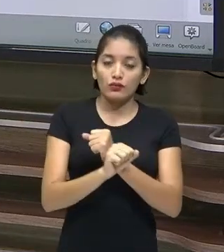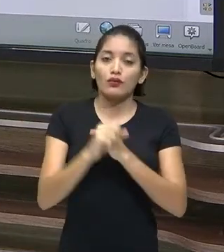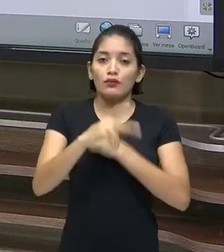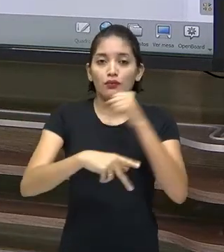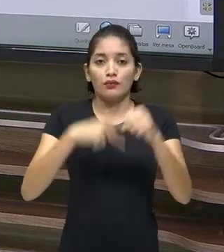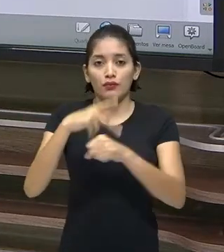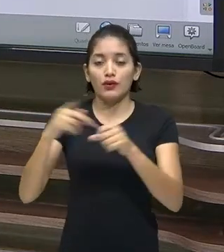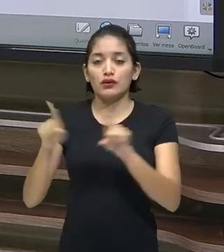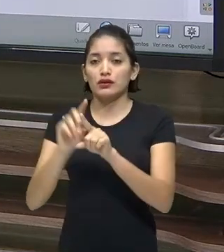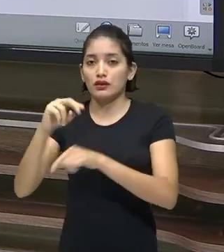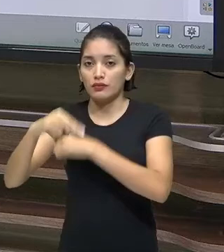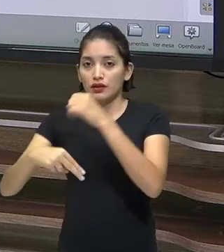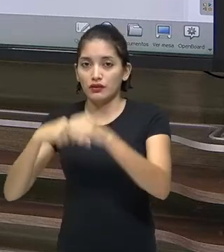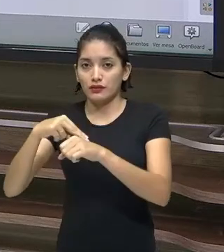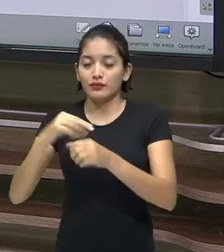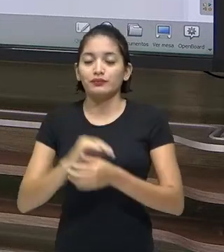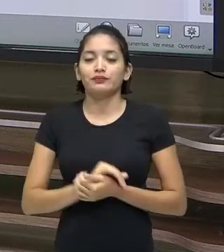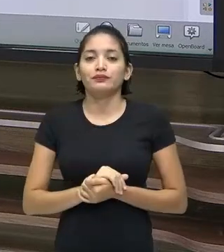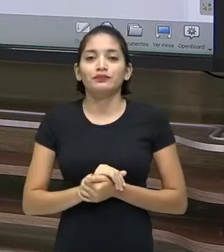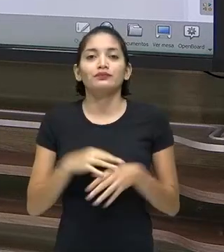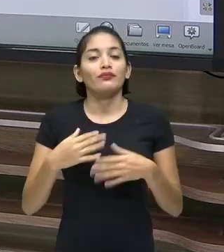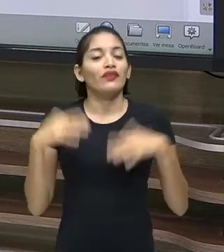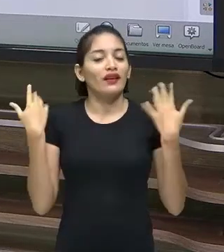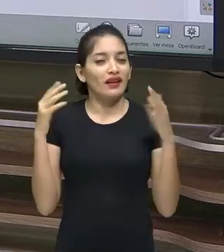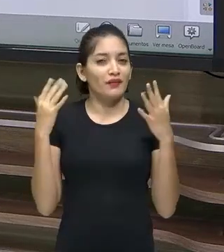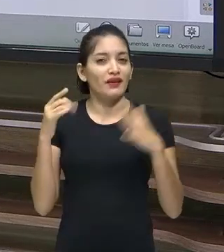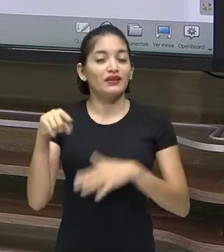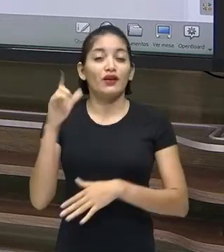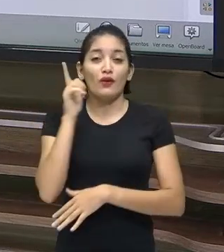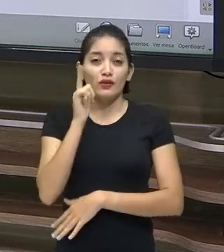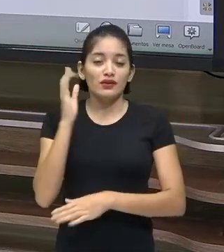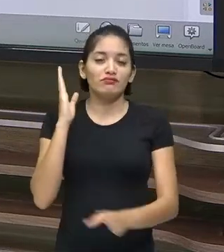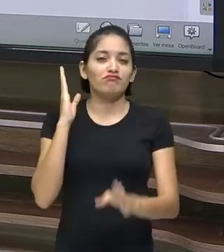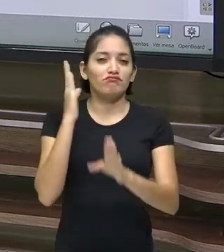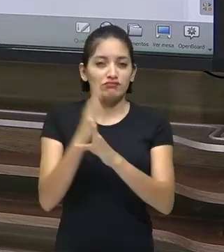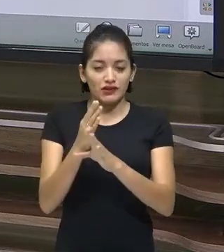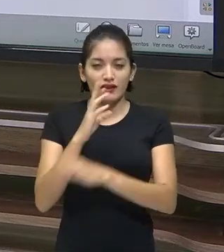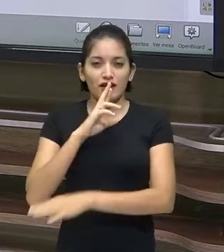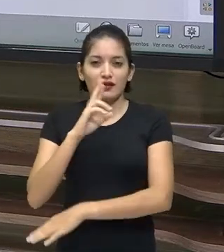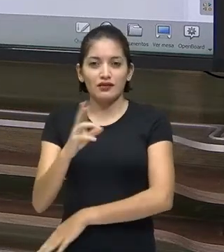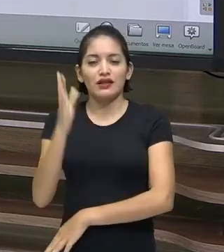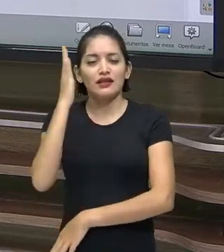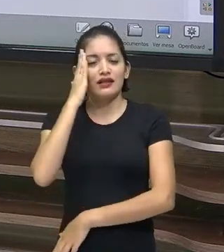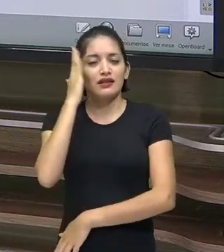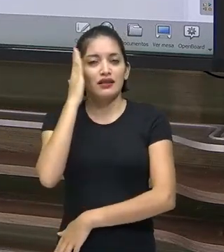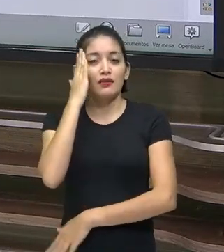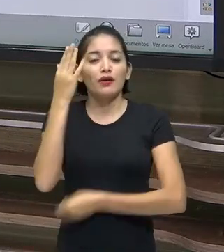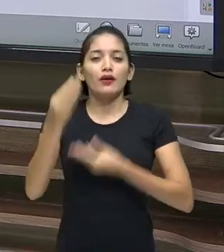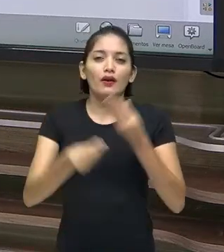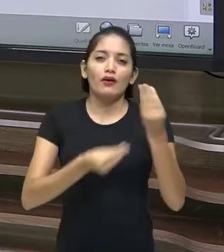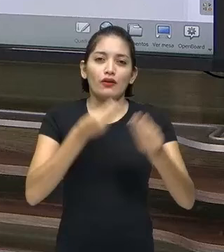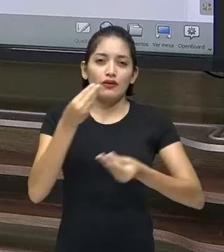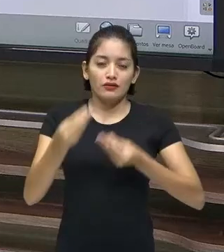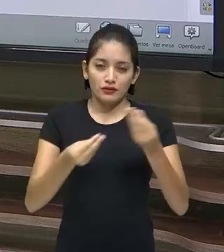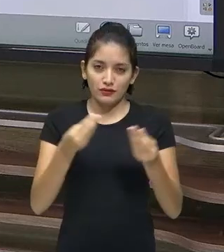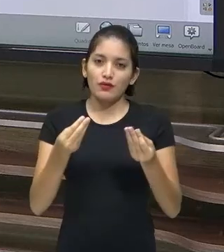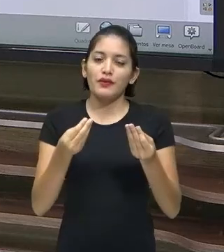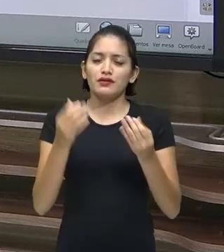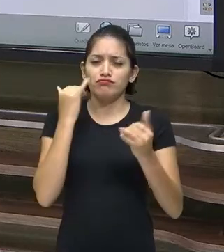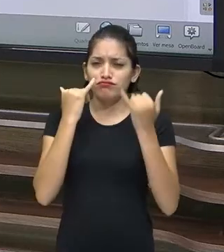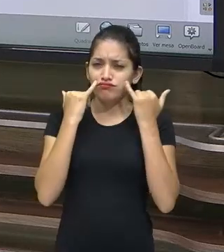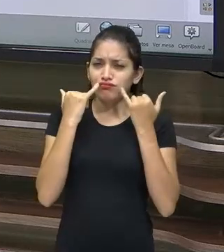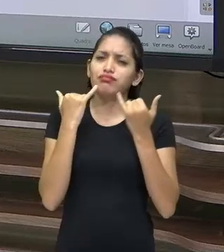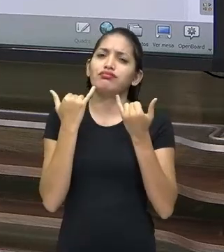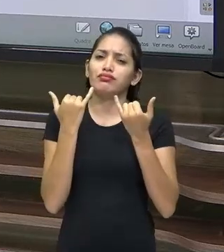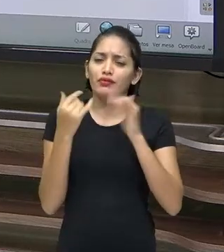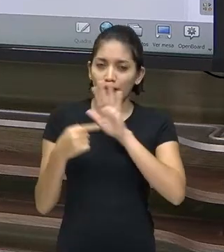Então, parabéns aí a vocês que conseguiram chegar nesse resultado, né? Conseguiram fazer essa identificação de acordo com as informações que